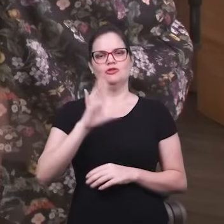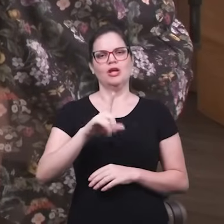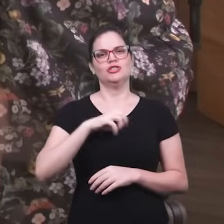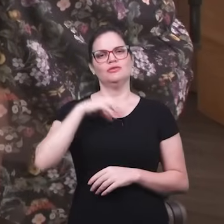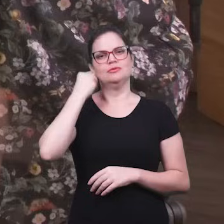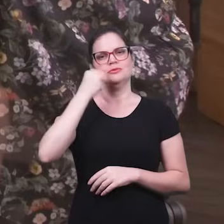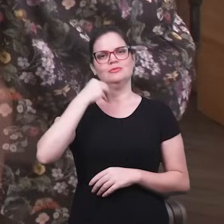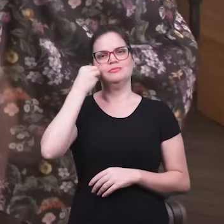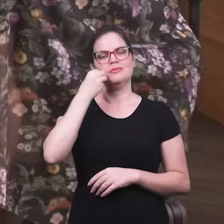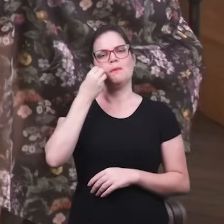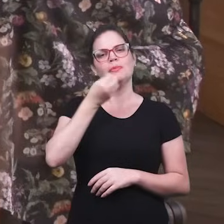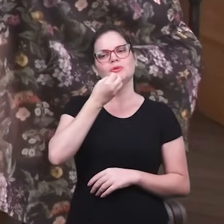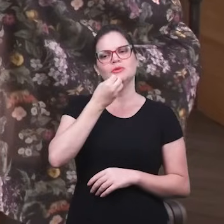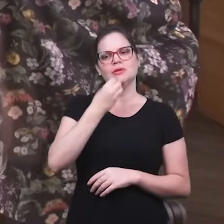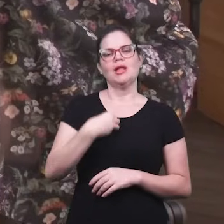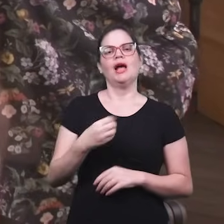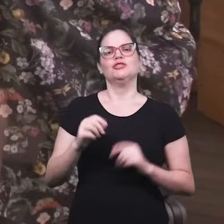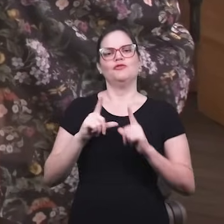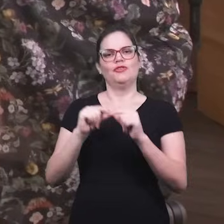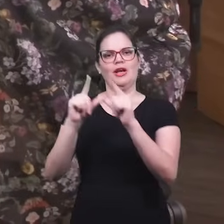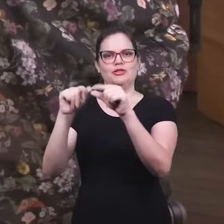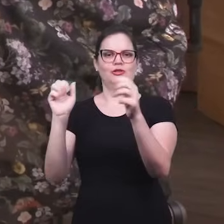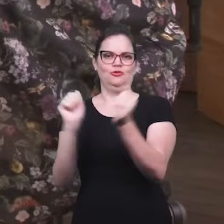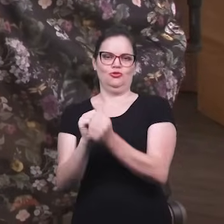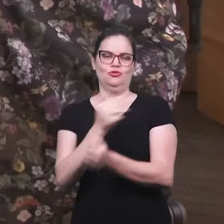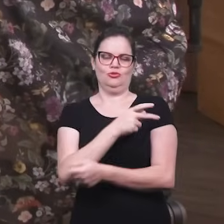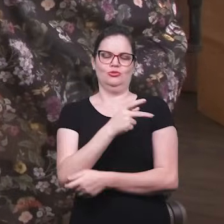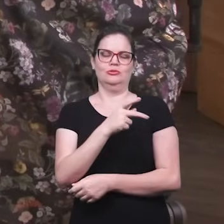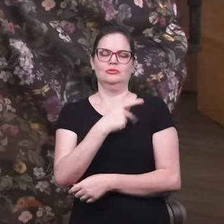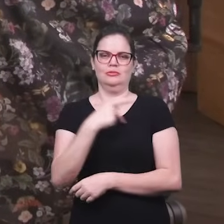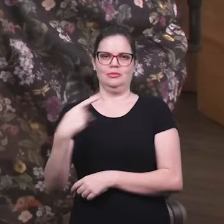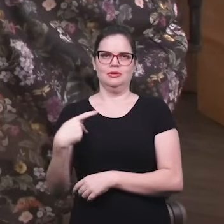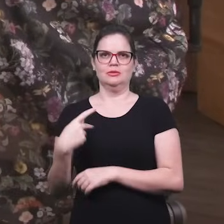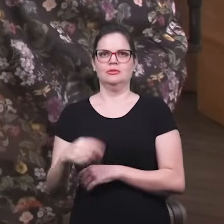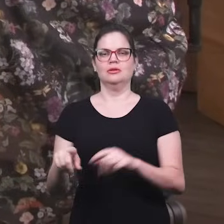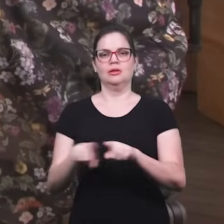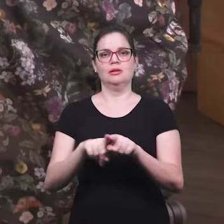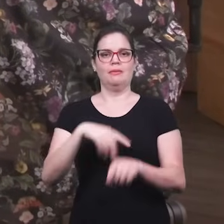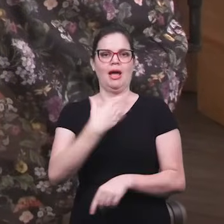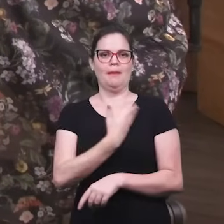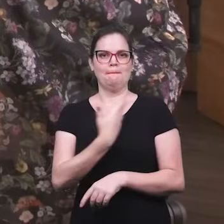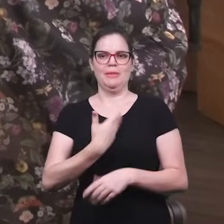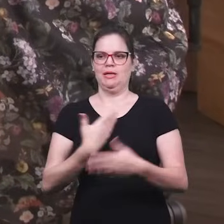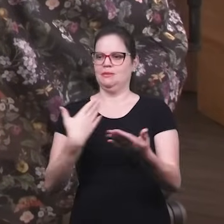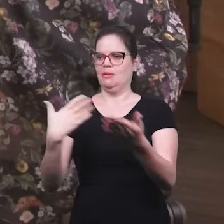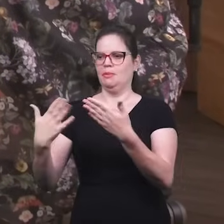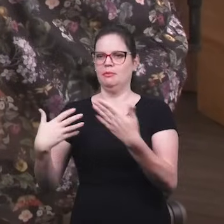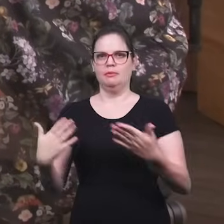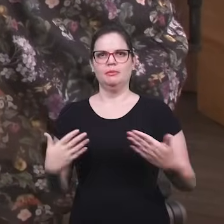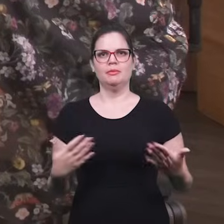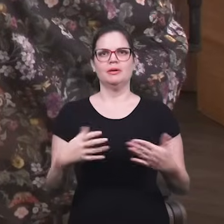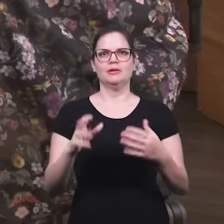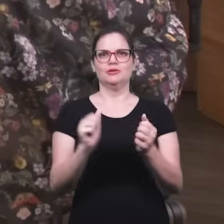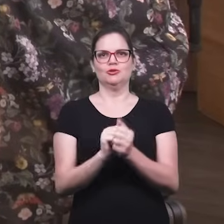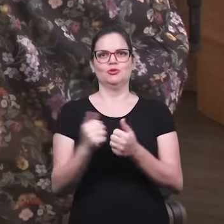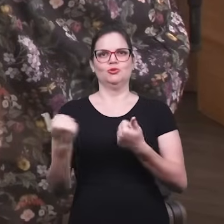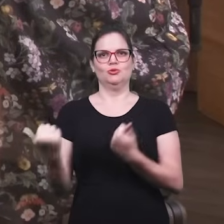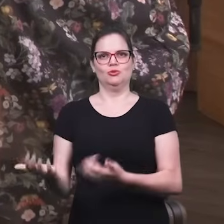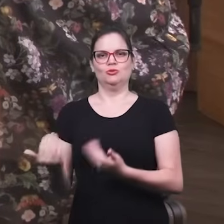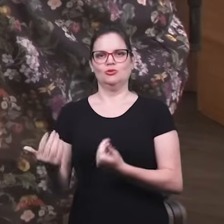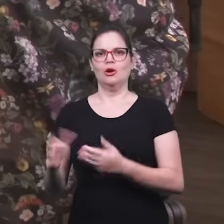bênção de poder participar de algumas viagens com o pastor Daniel, e as amizades que eu fiz ali, né,